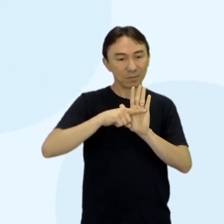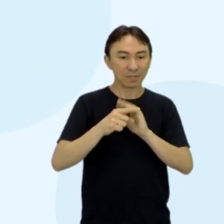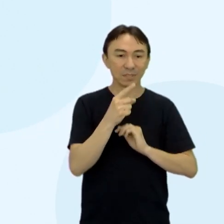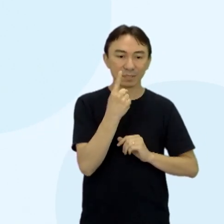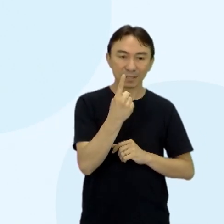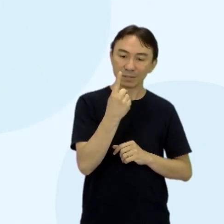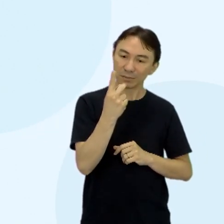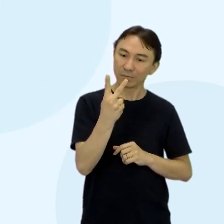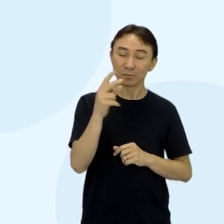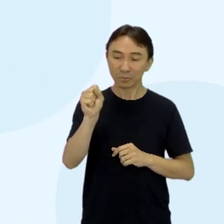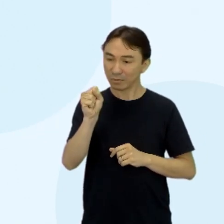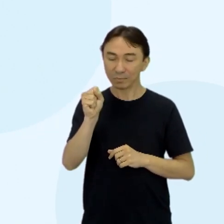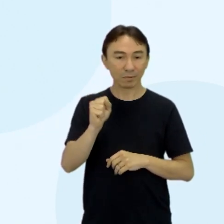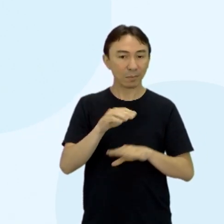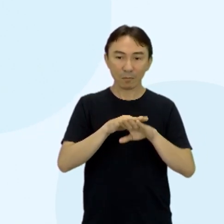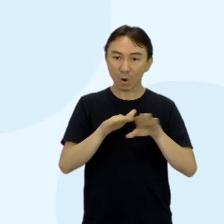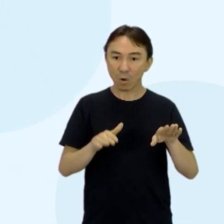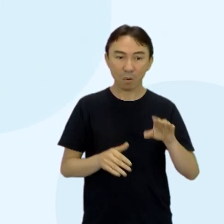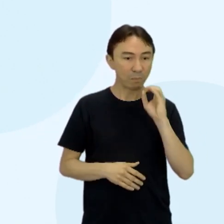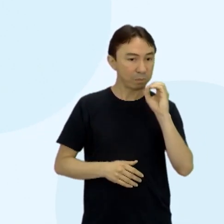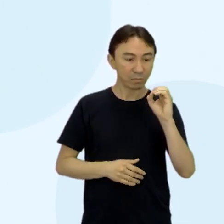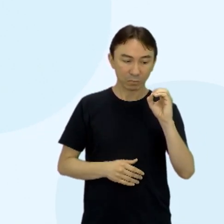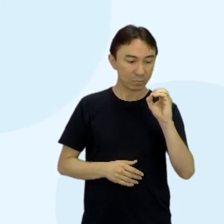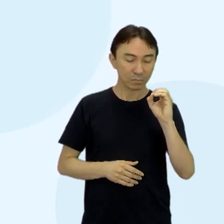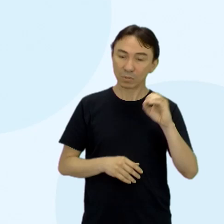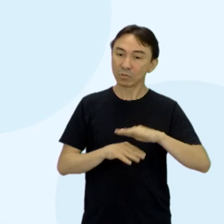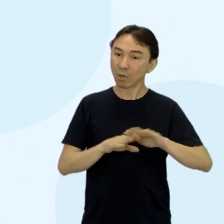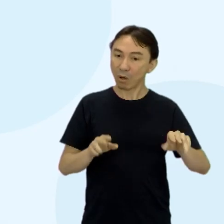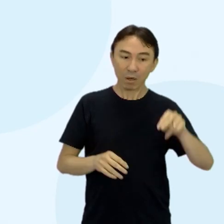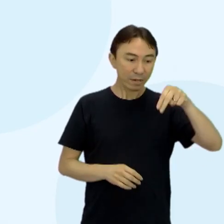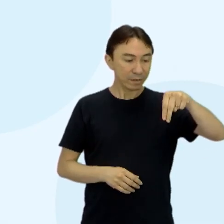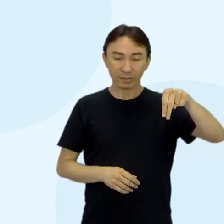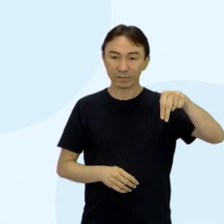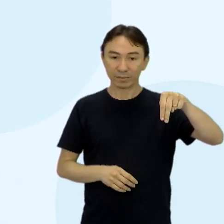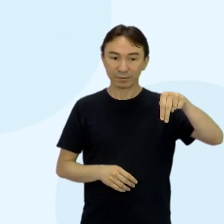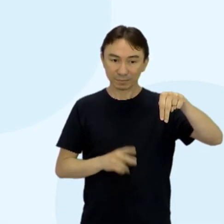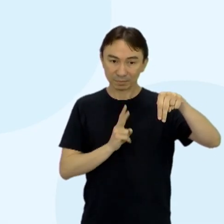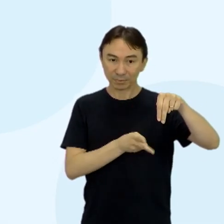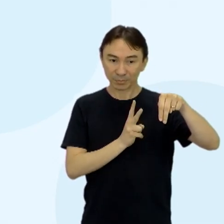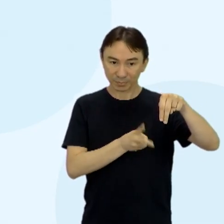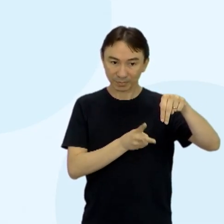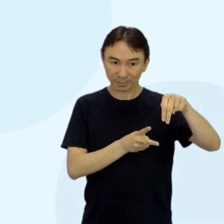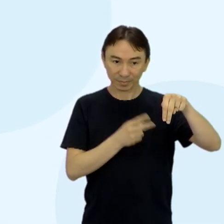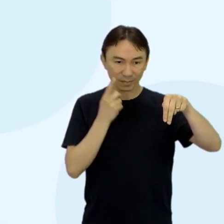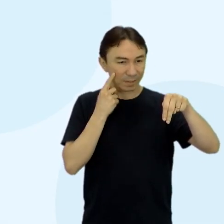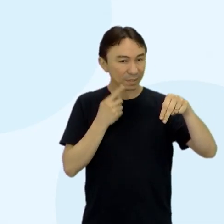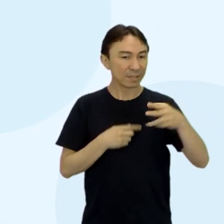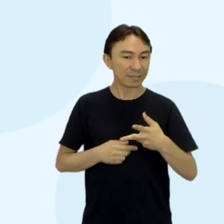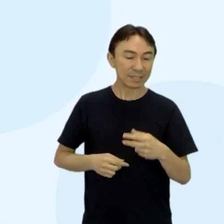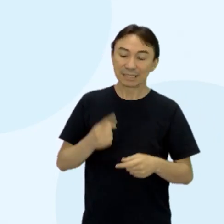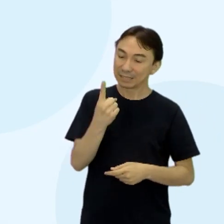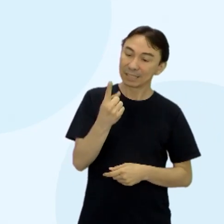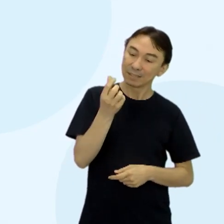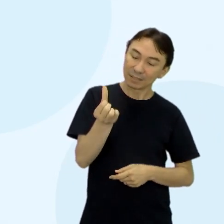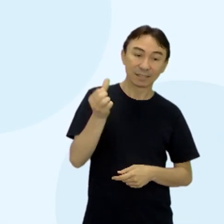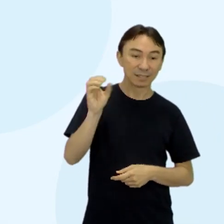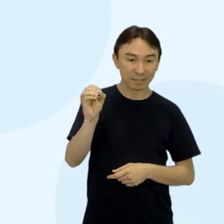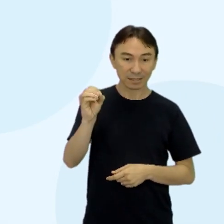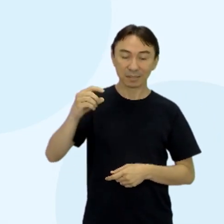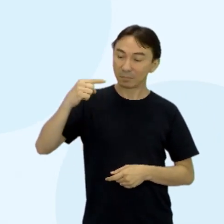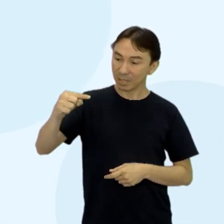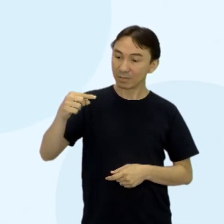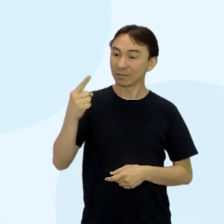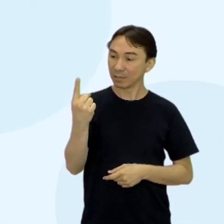some com esse daqui. Aí fica só o N. E aí eu faço 160 menos 128, que vai dar o 32 que o pessoal falou.